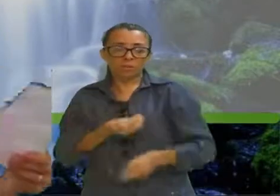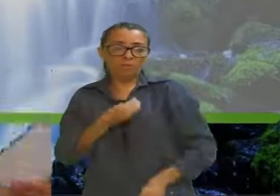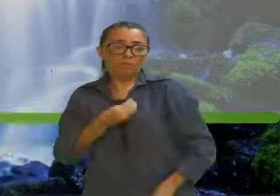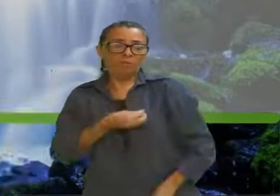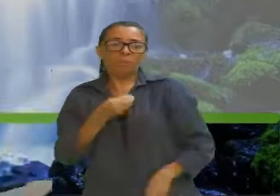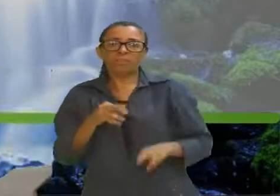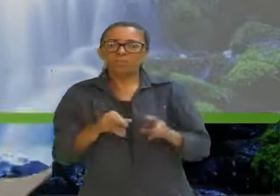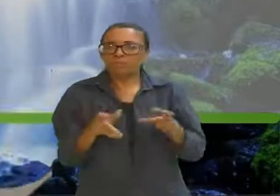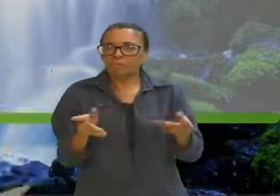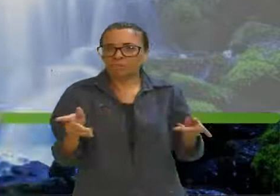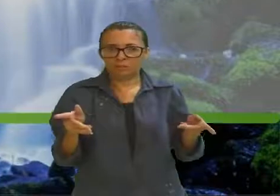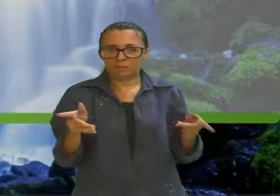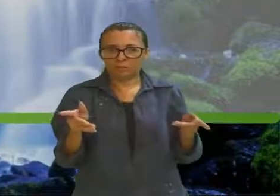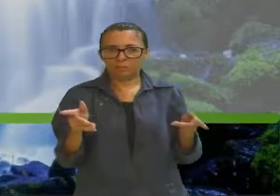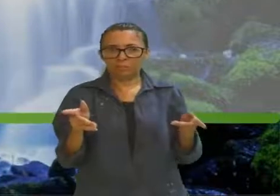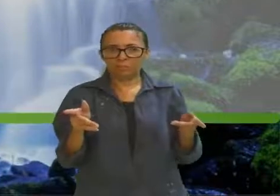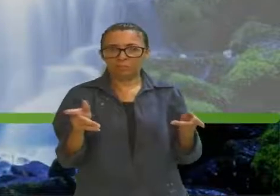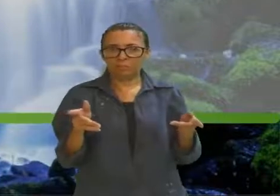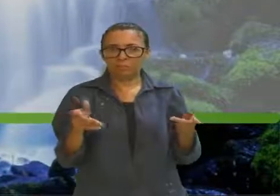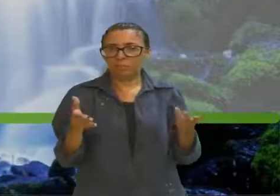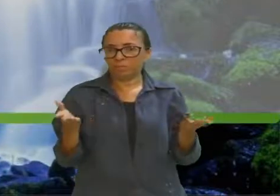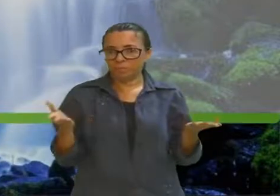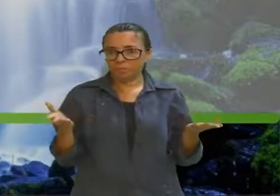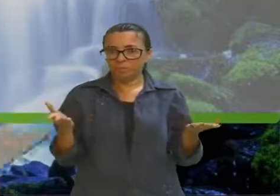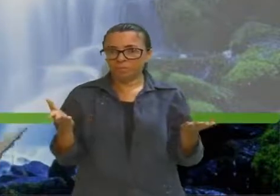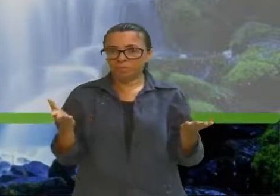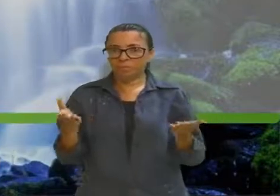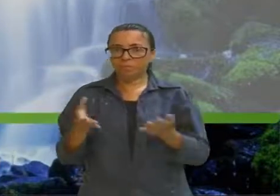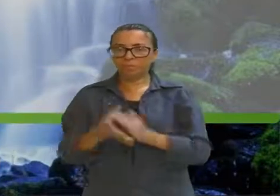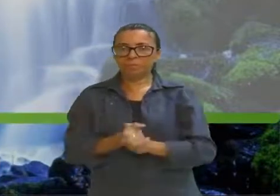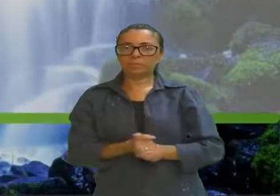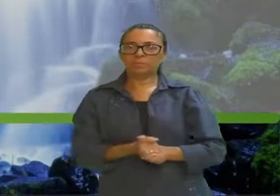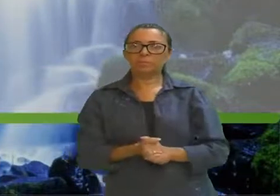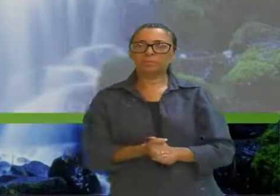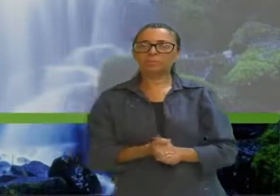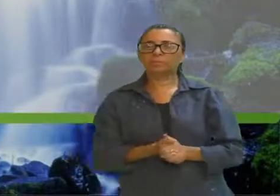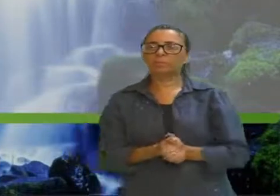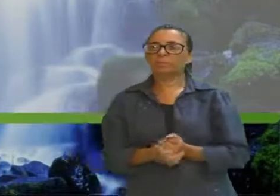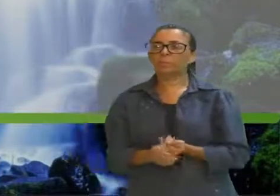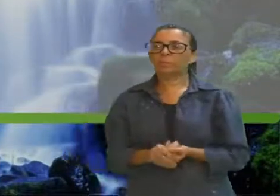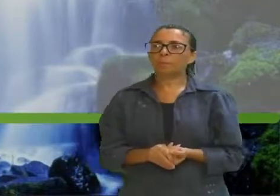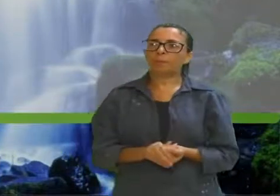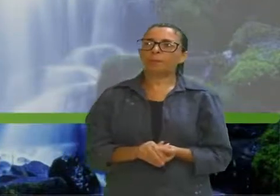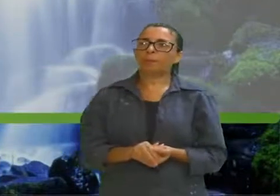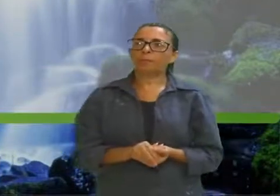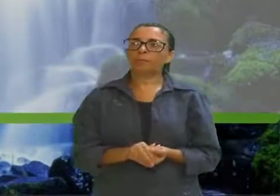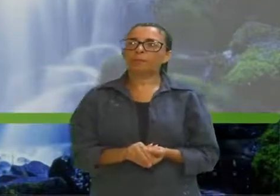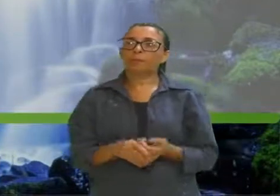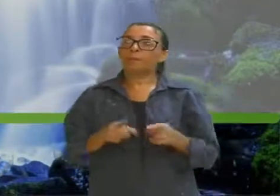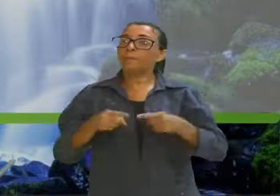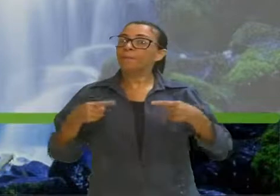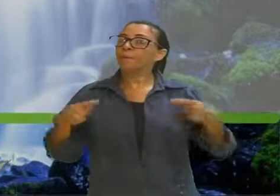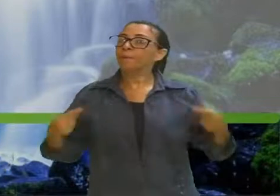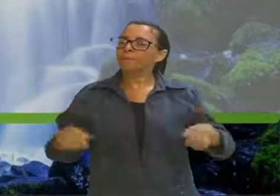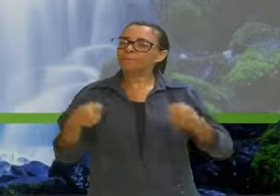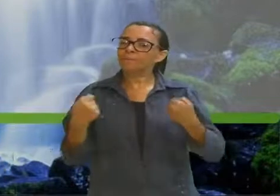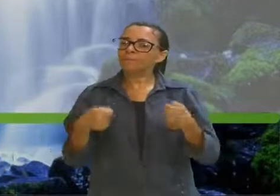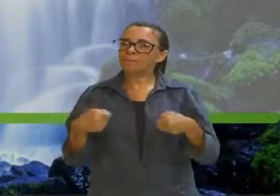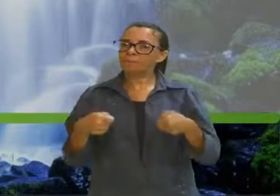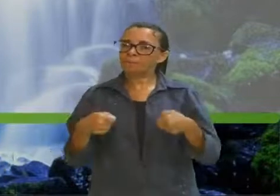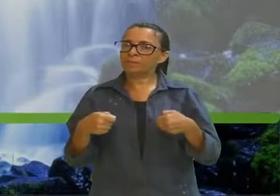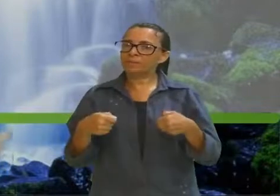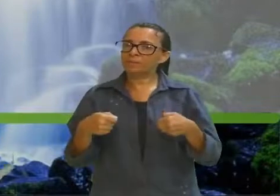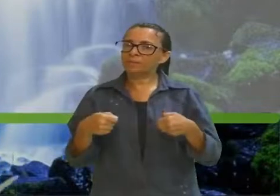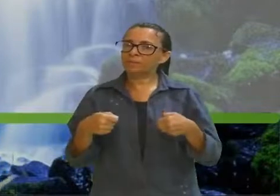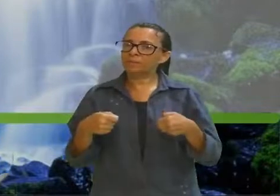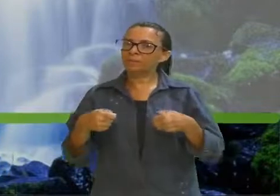sendo mentiroso. Digo que amo a Deus e caminho para o lado oposto da vontade de Deus. Então, que amor é esse?